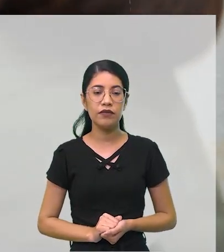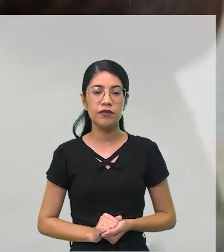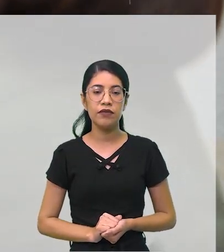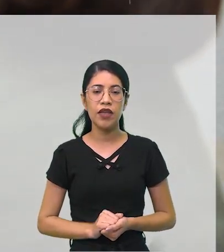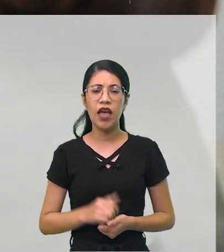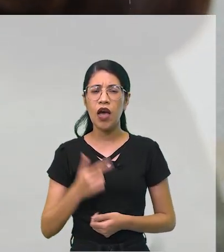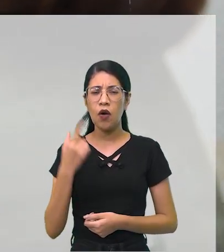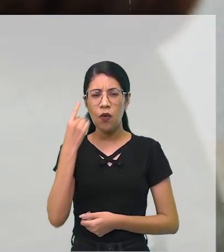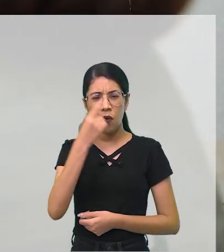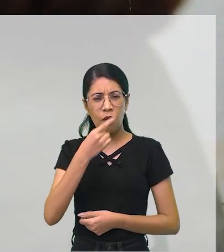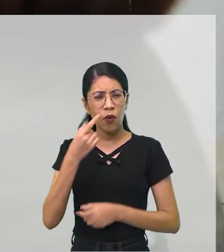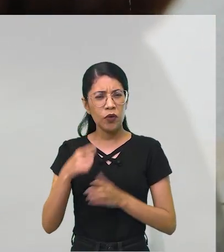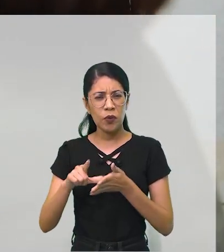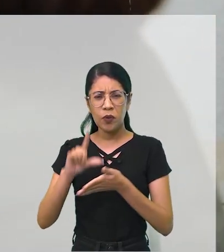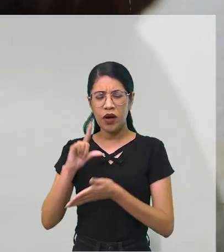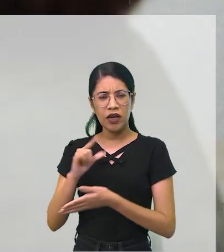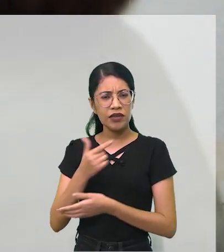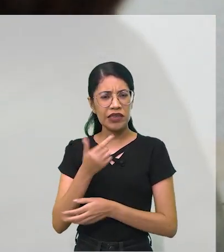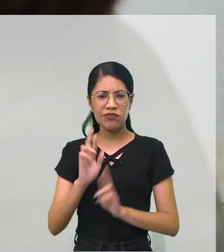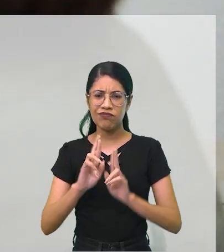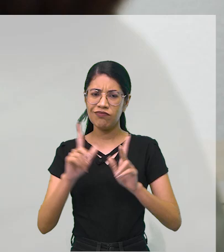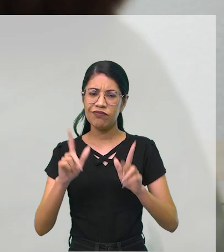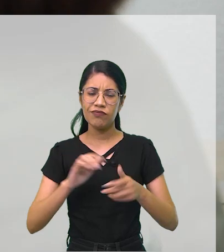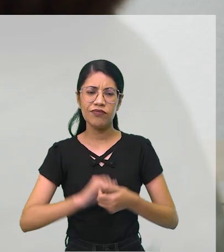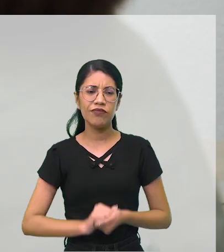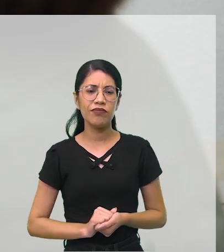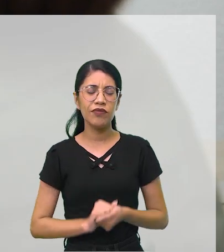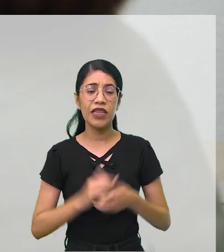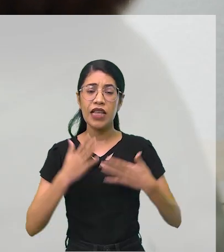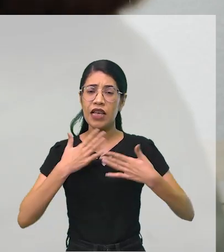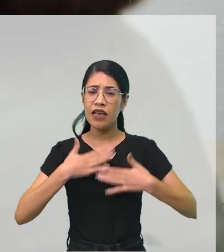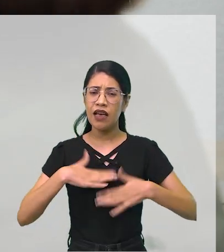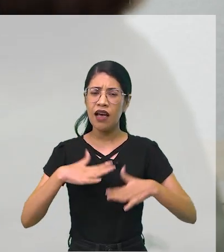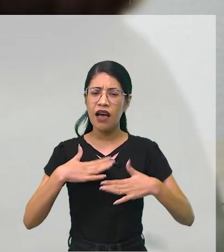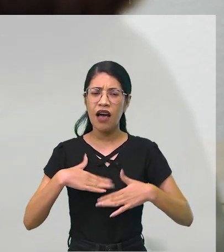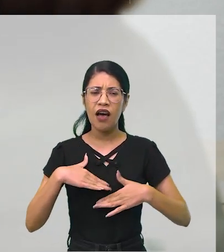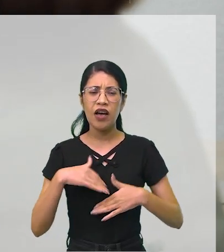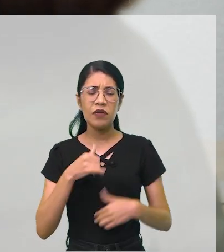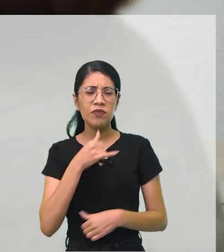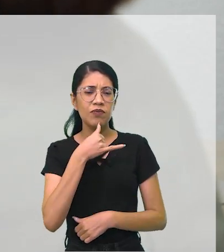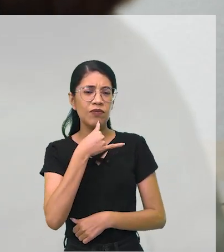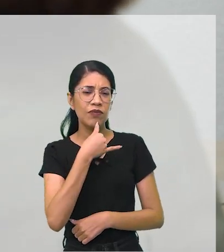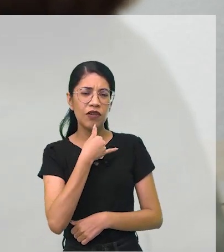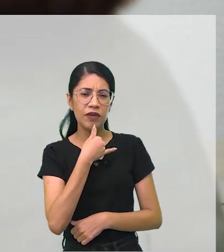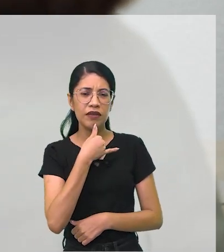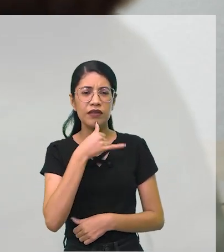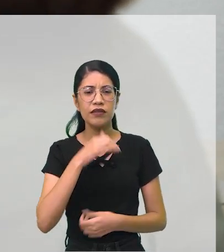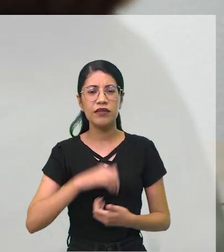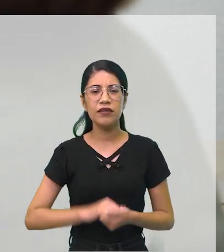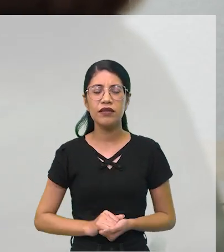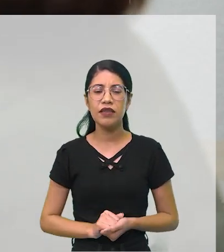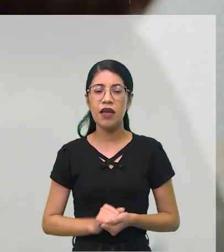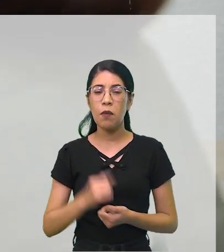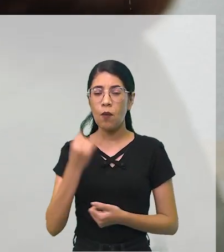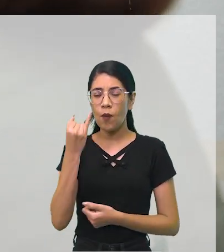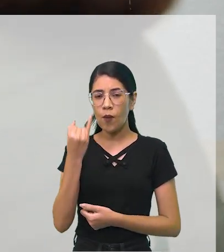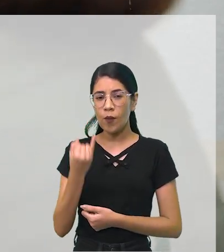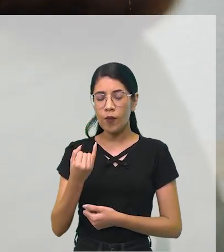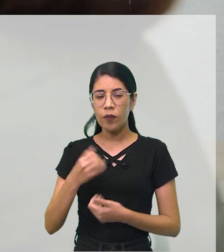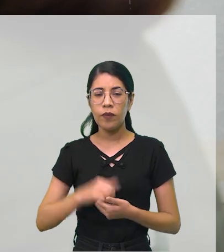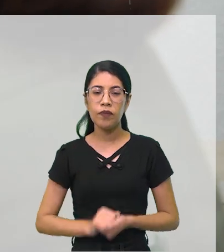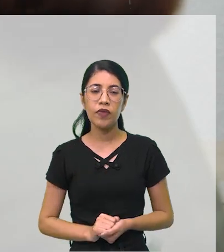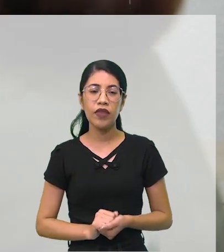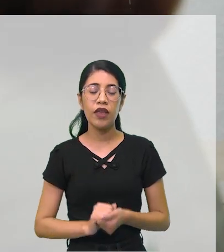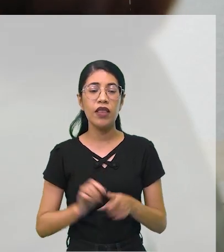esse rosto de hoje, assim calmo, assim triste, assim magro, nem